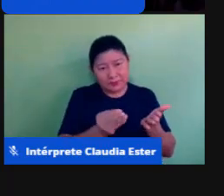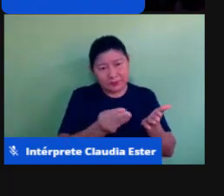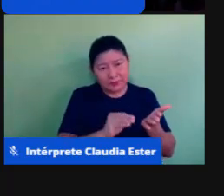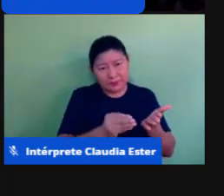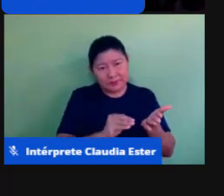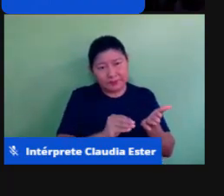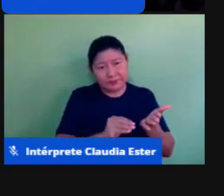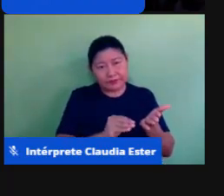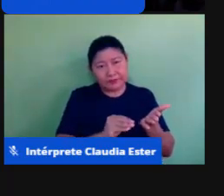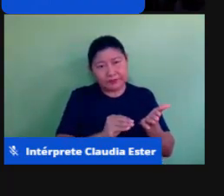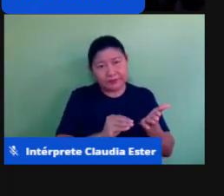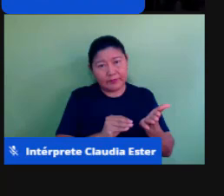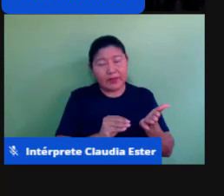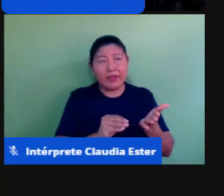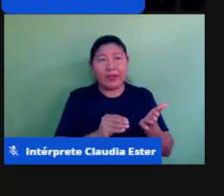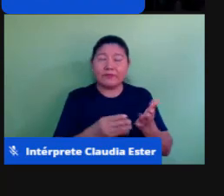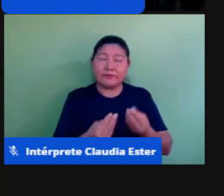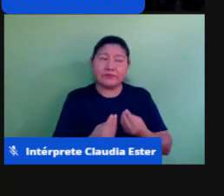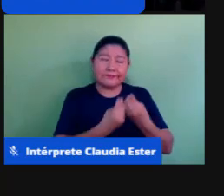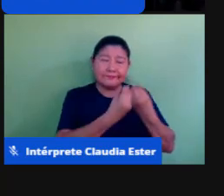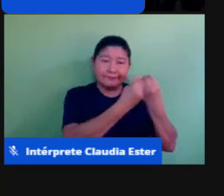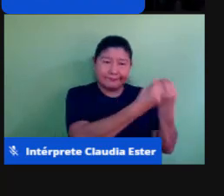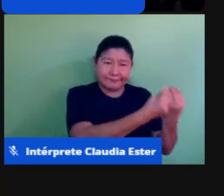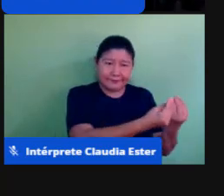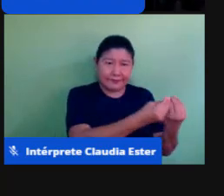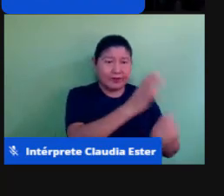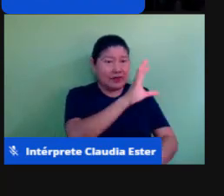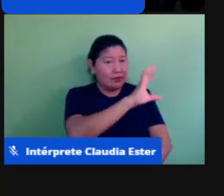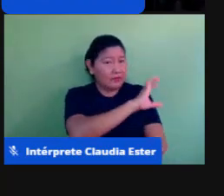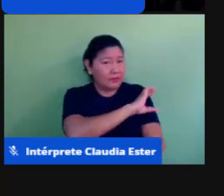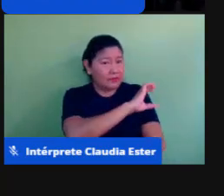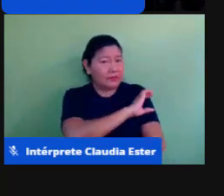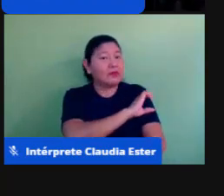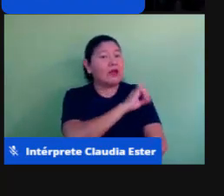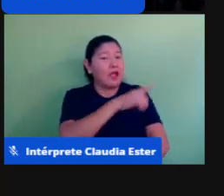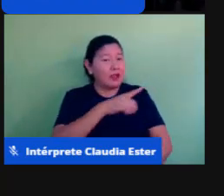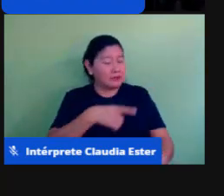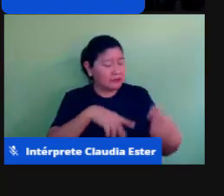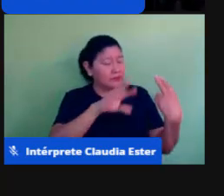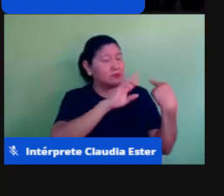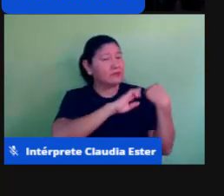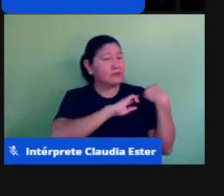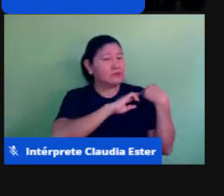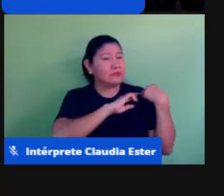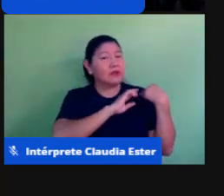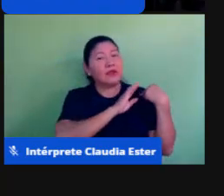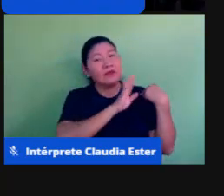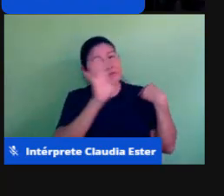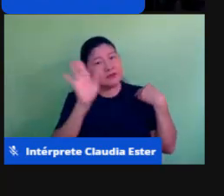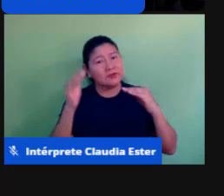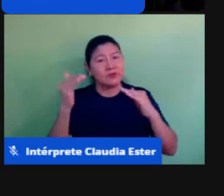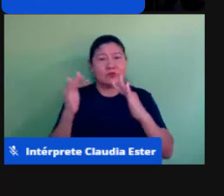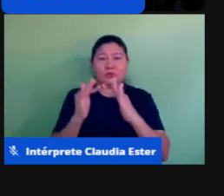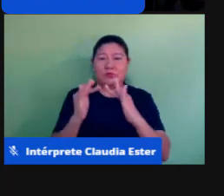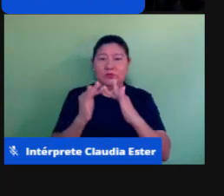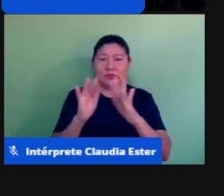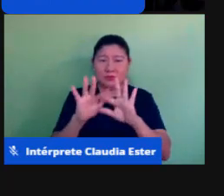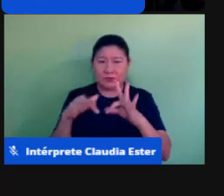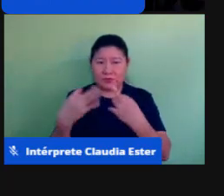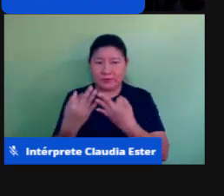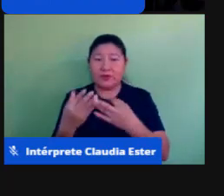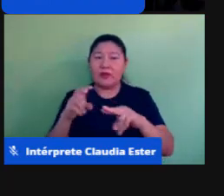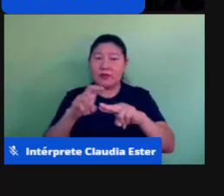passar para o seu coordenador e ele vai tomar as decisões cabíveis, certo? Então, é para isso que eu utilizo